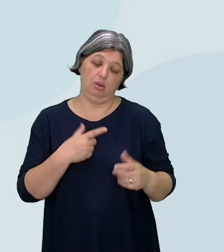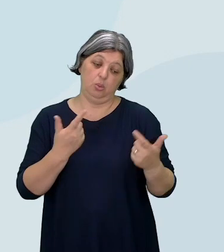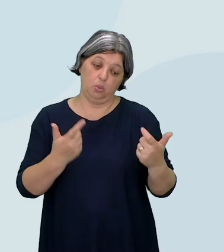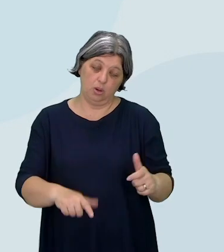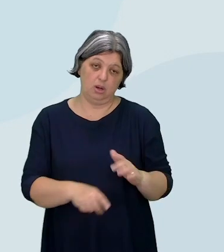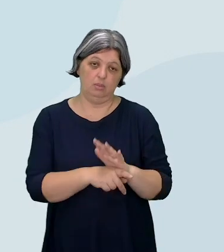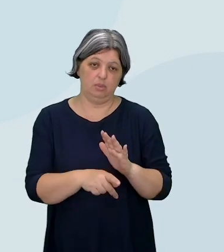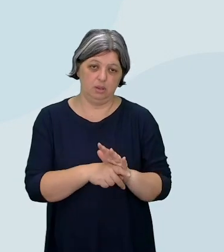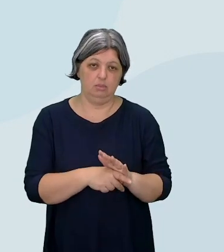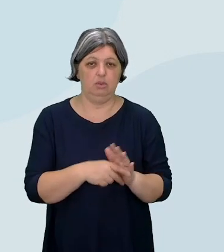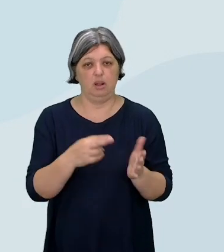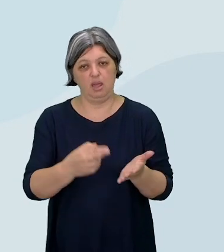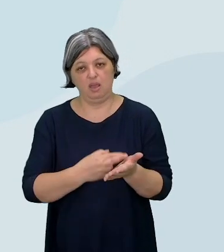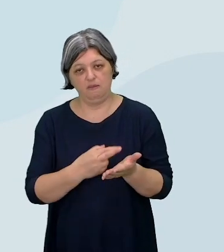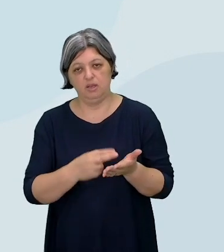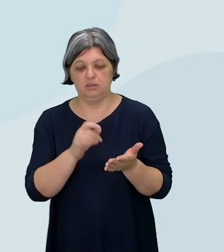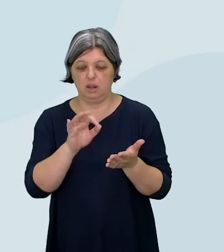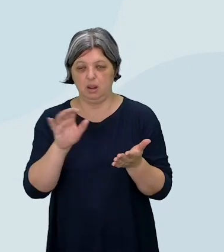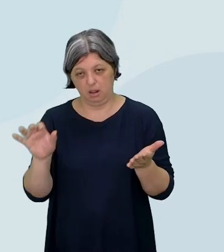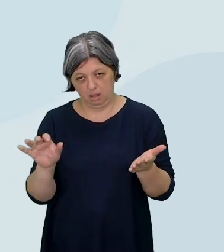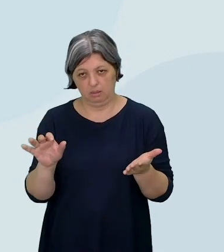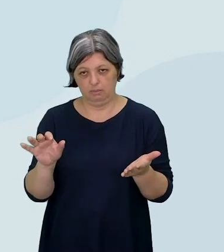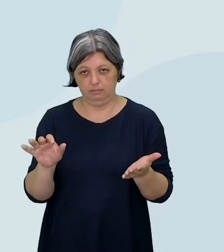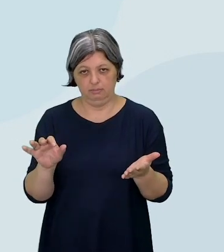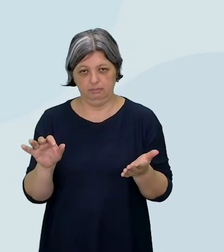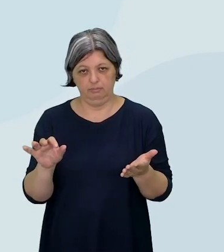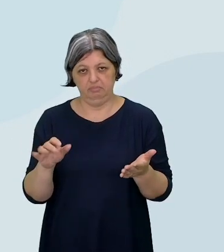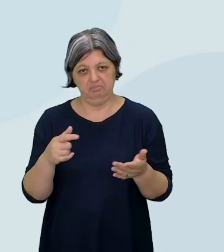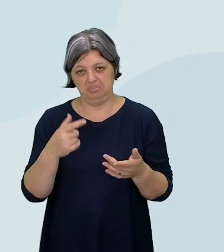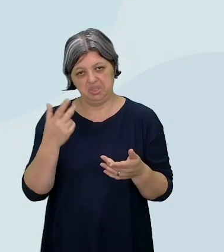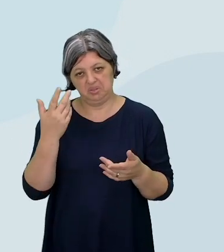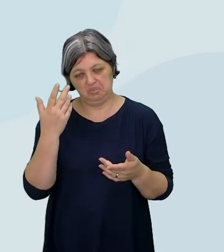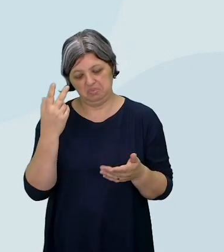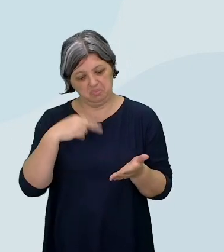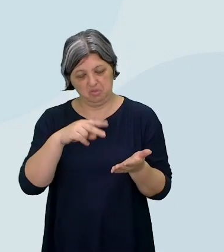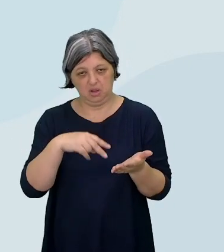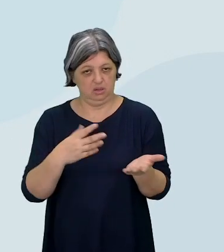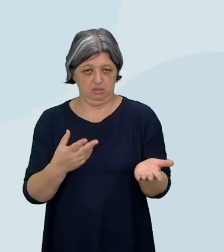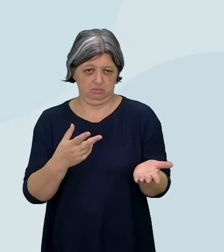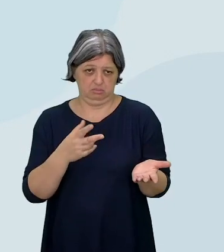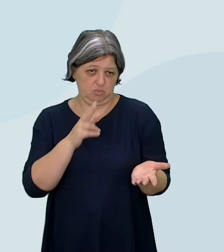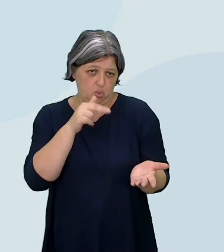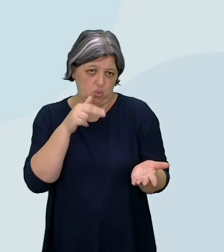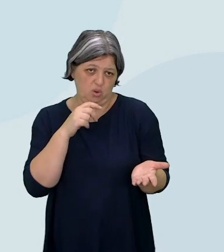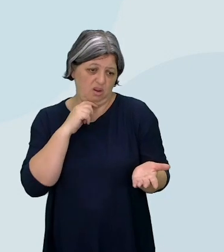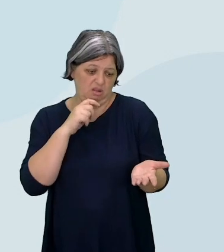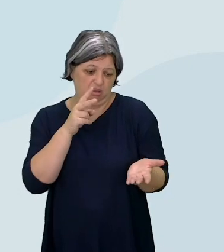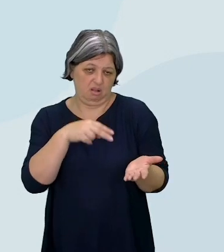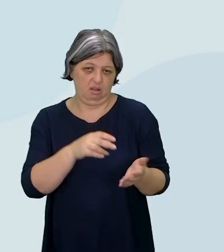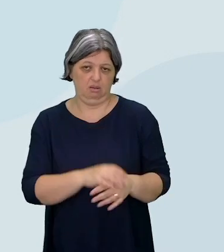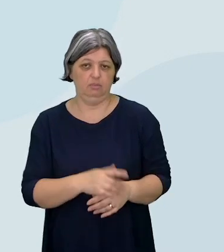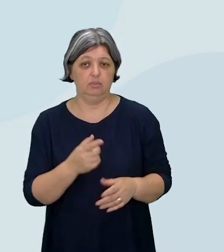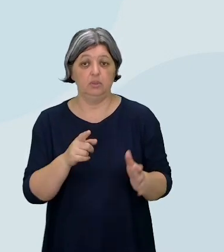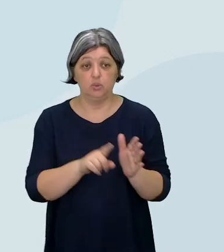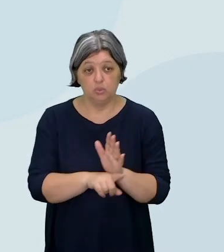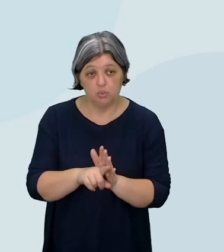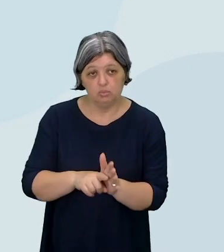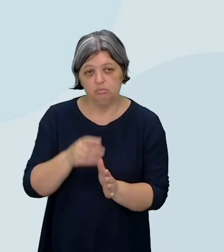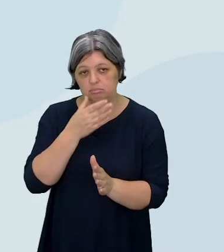Na revista, muito provavelmente você não vai ler, nunca ninguém lê, né? Os